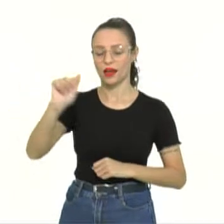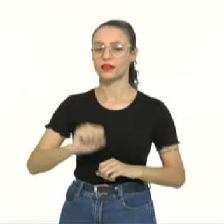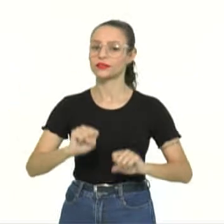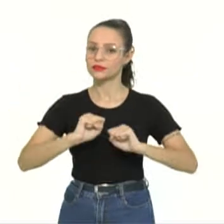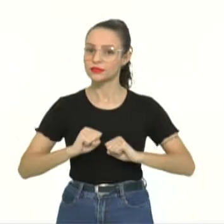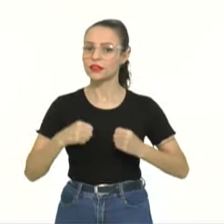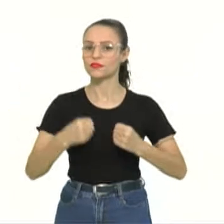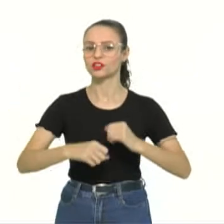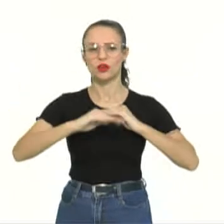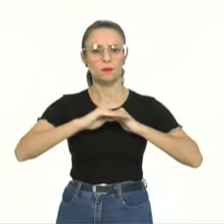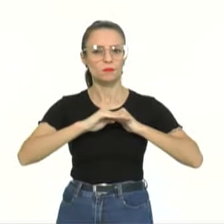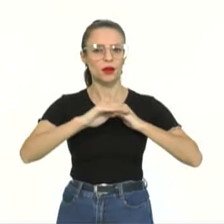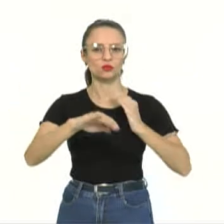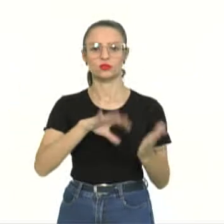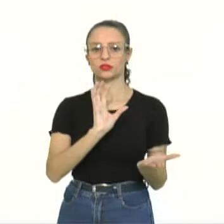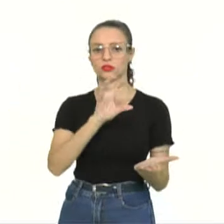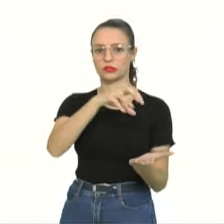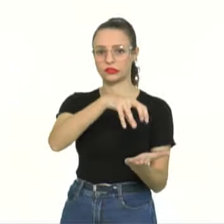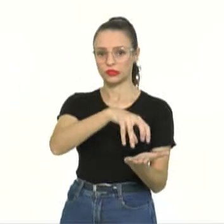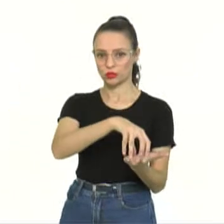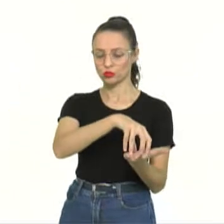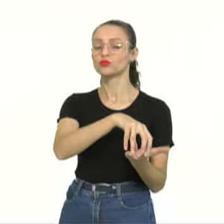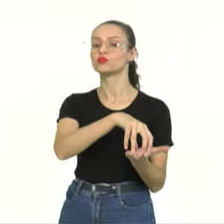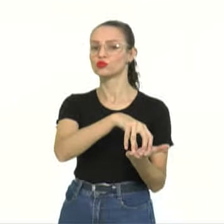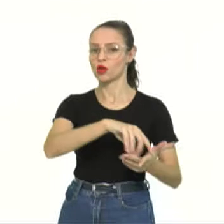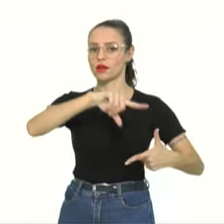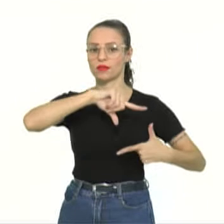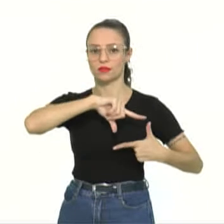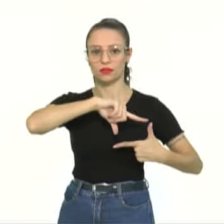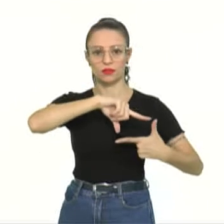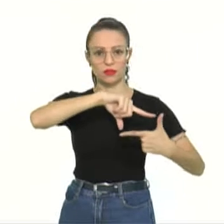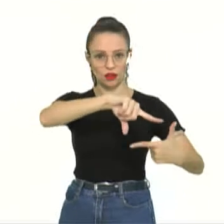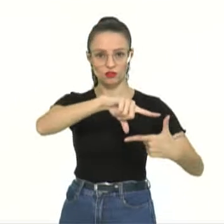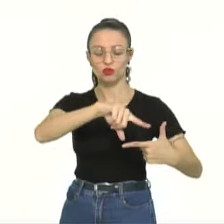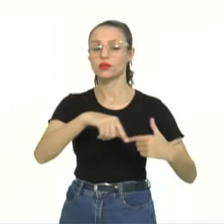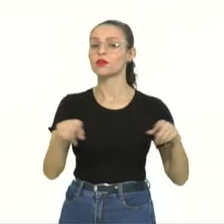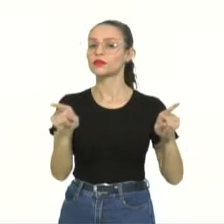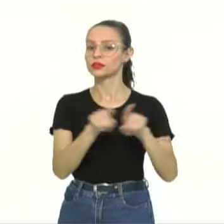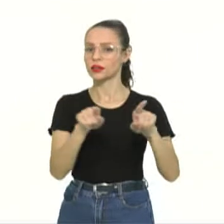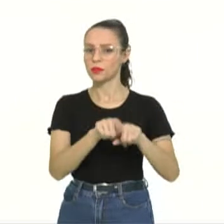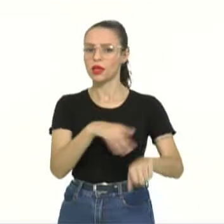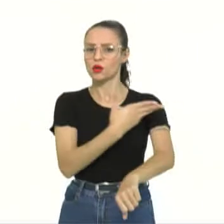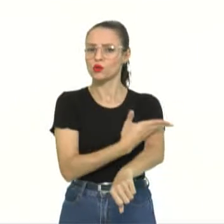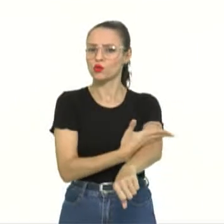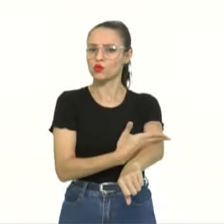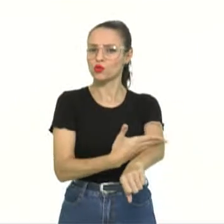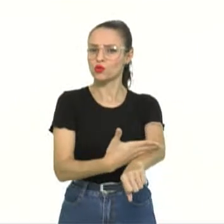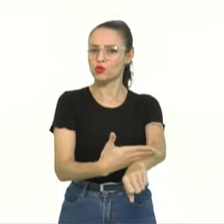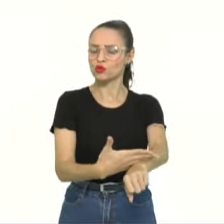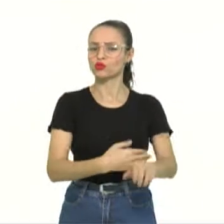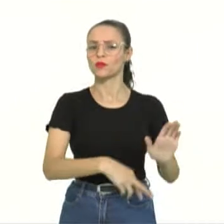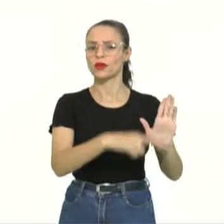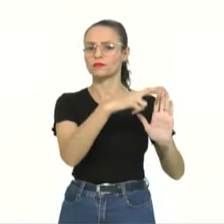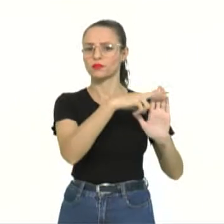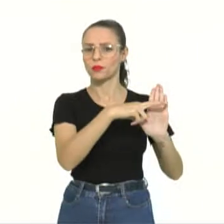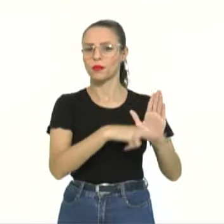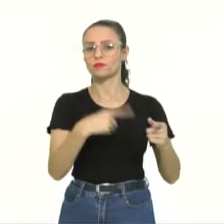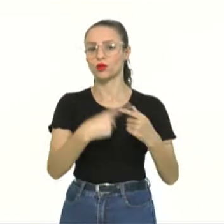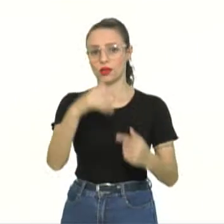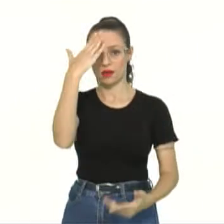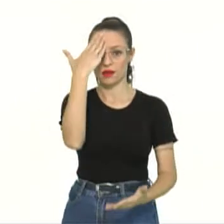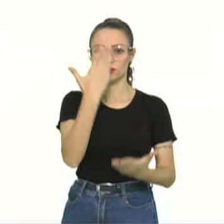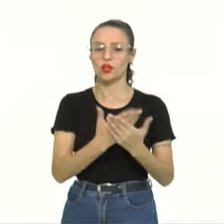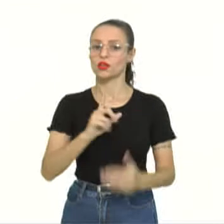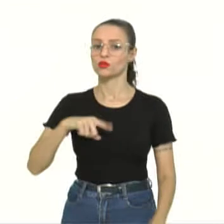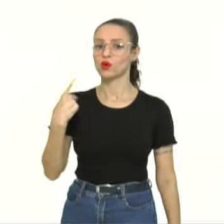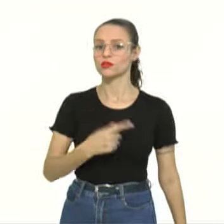defende a manutenção das instituições sociais tradicionais bem como dos costumes e Convenções Por acreditar que